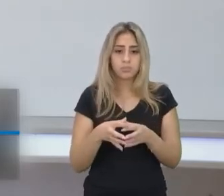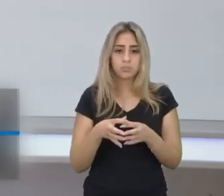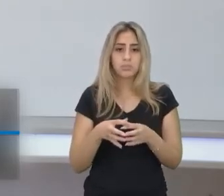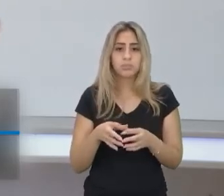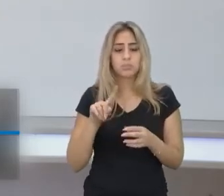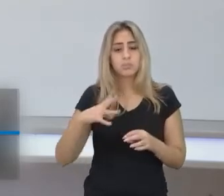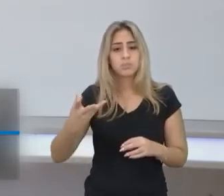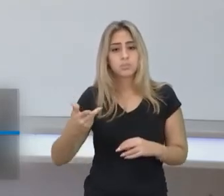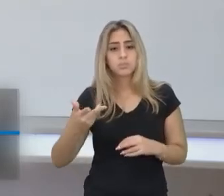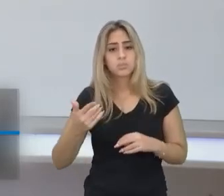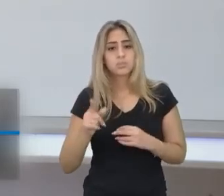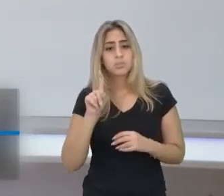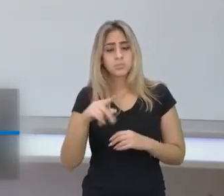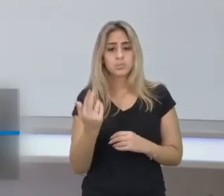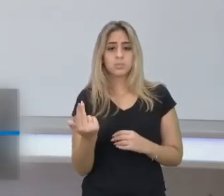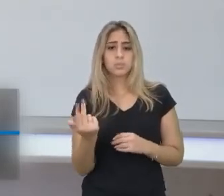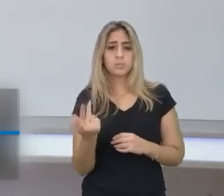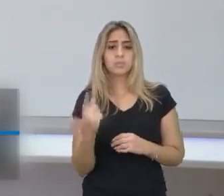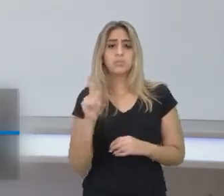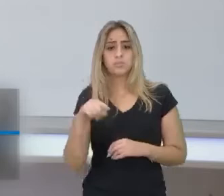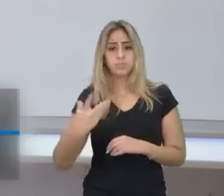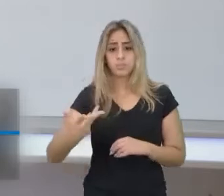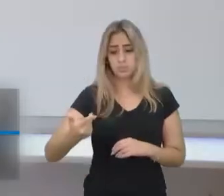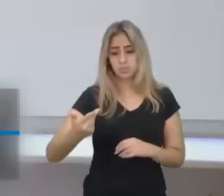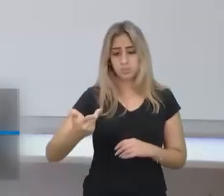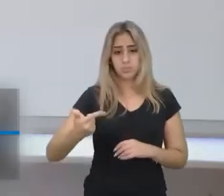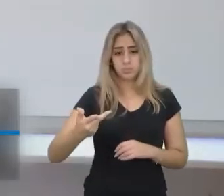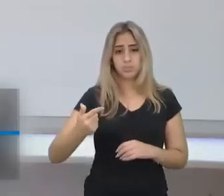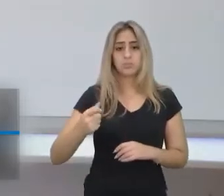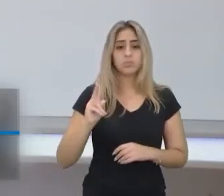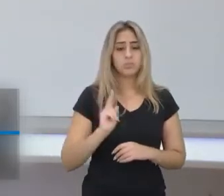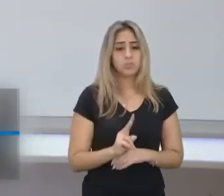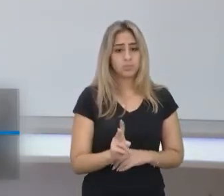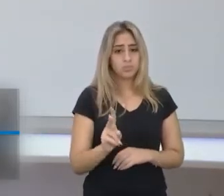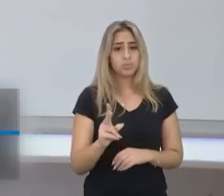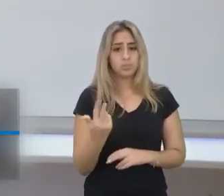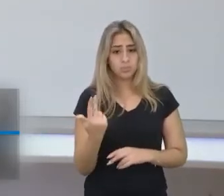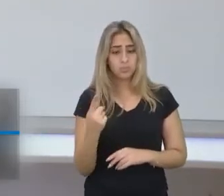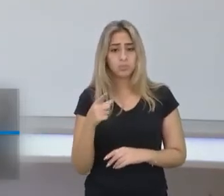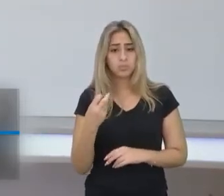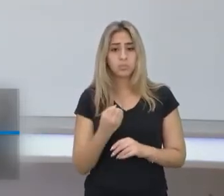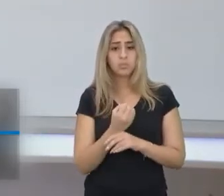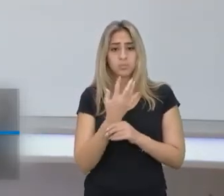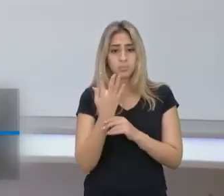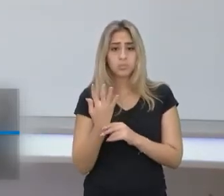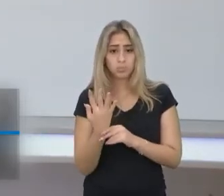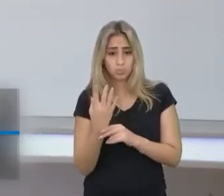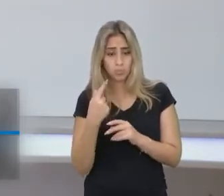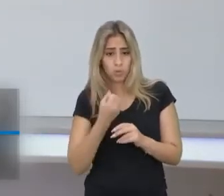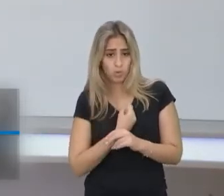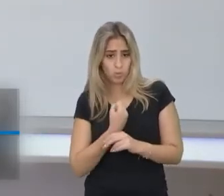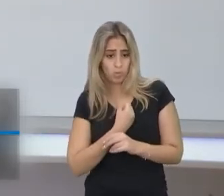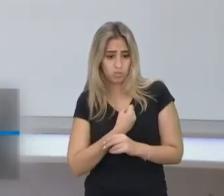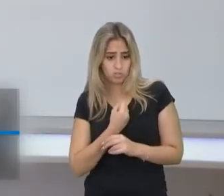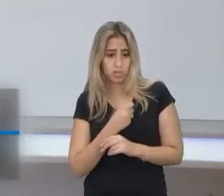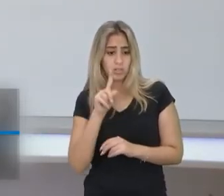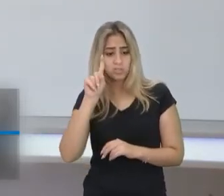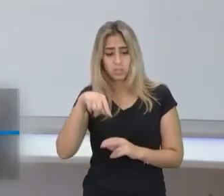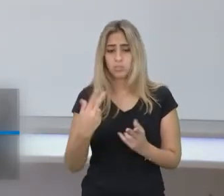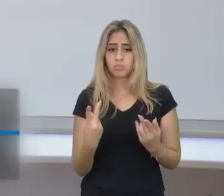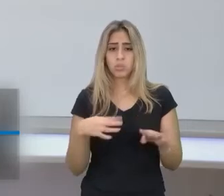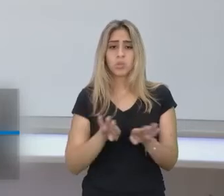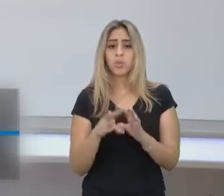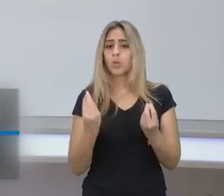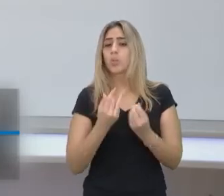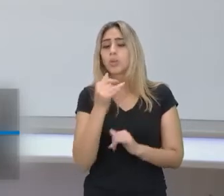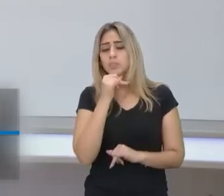A velocidade é igual. A velocidade sendo igual, as quantidades elas vão se manter constantes. Como no exemplo do